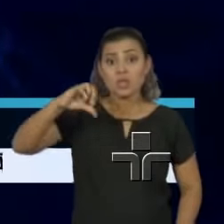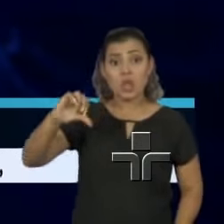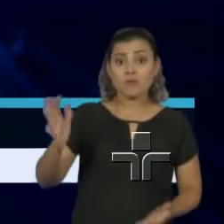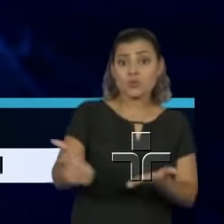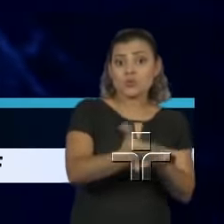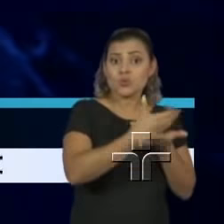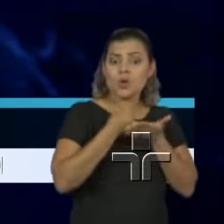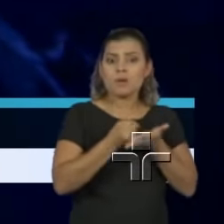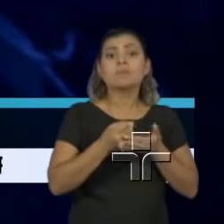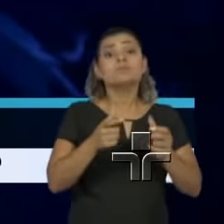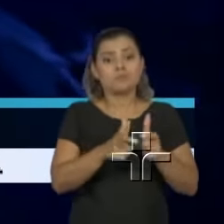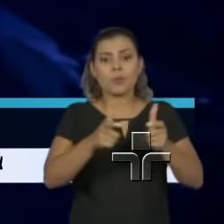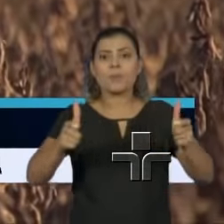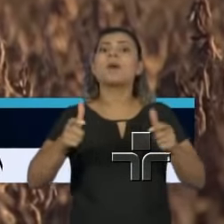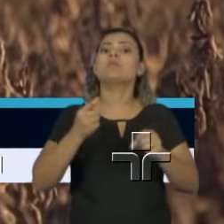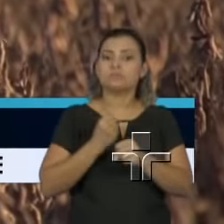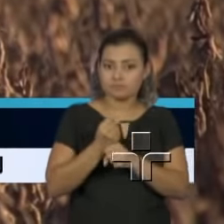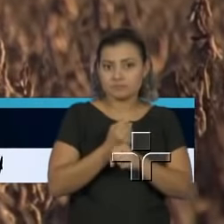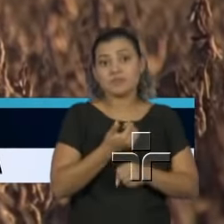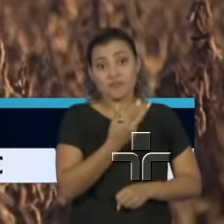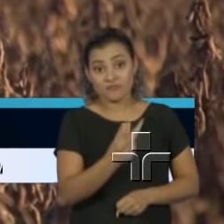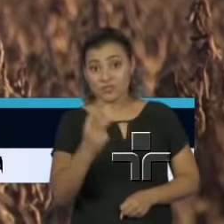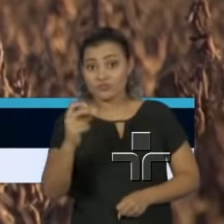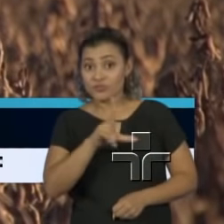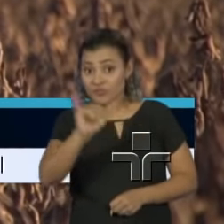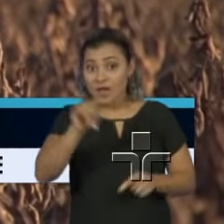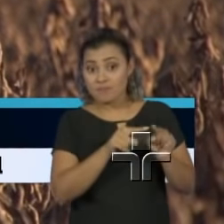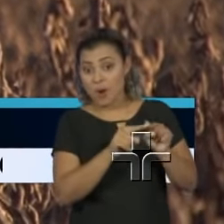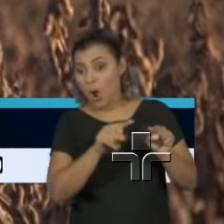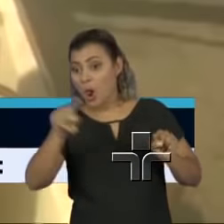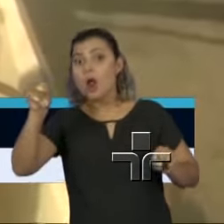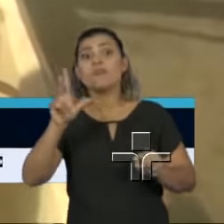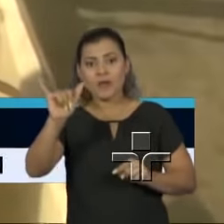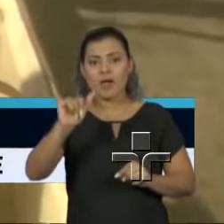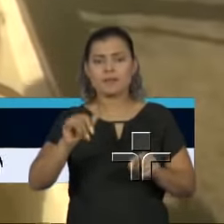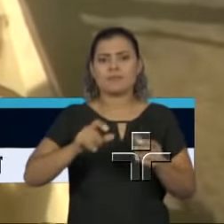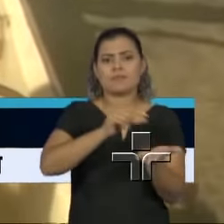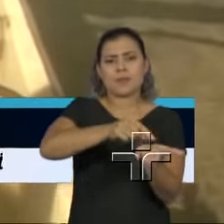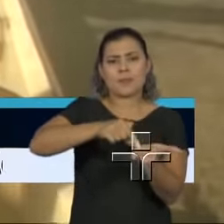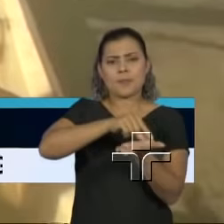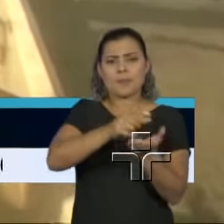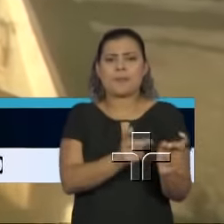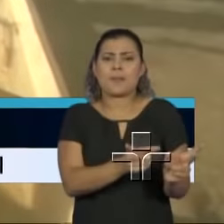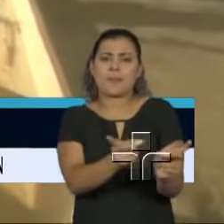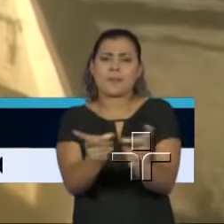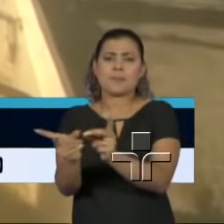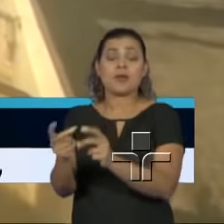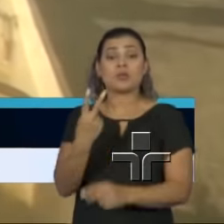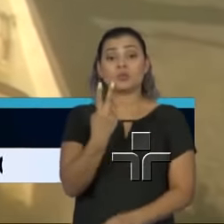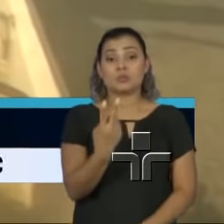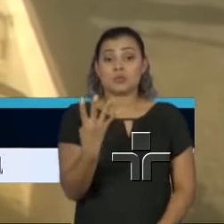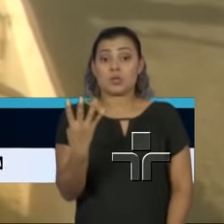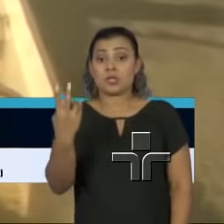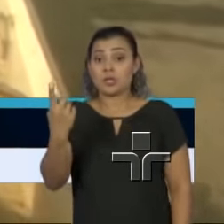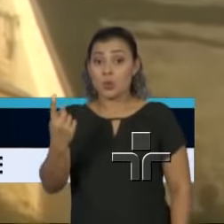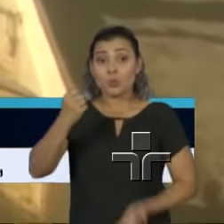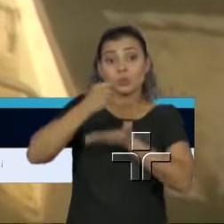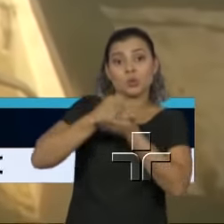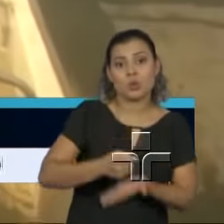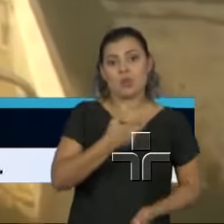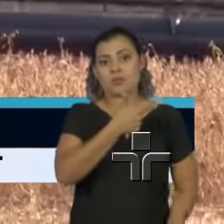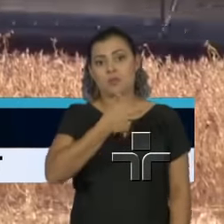A previsão é de crescimento para este ano. A produção de grãos superou 241 milhões de toneladas